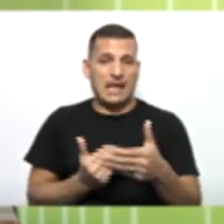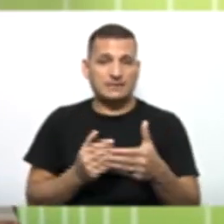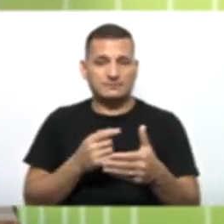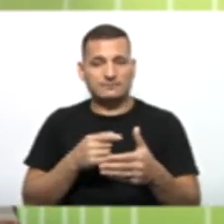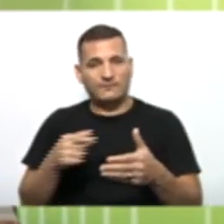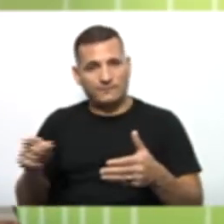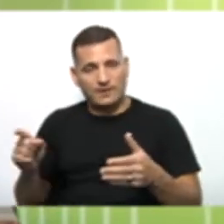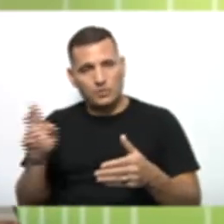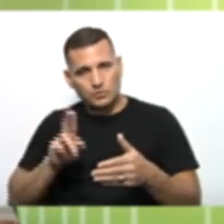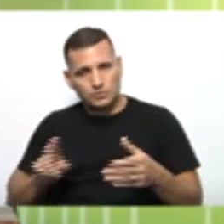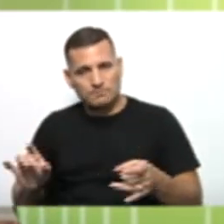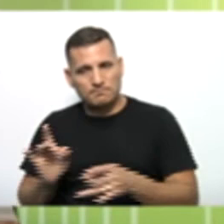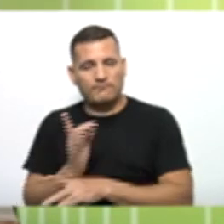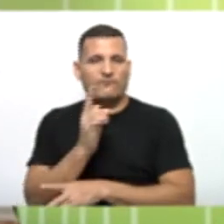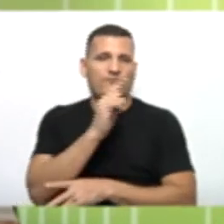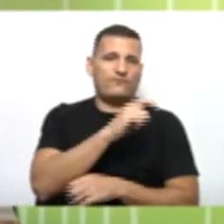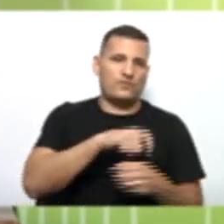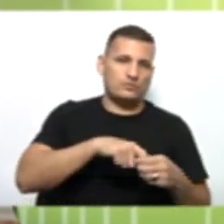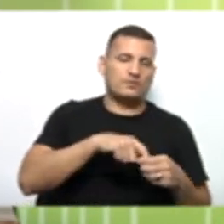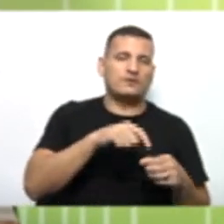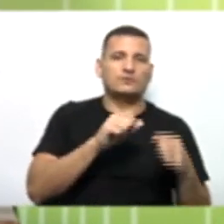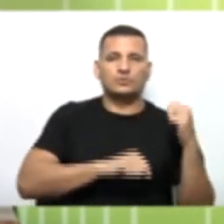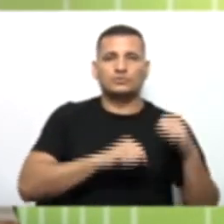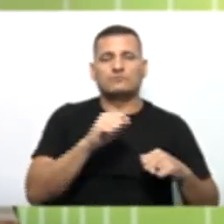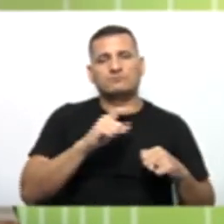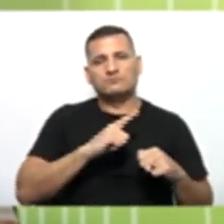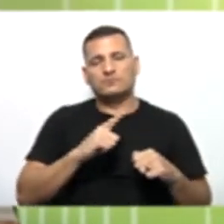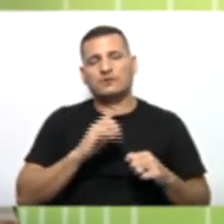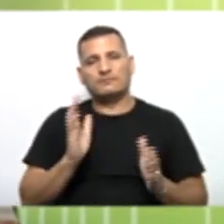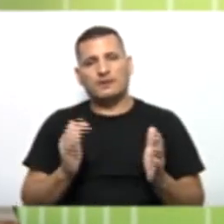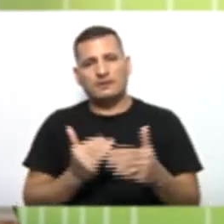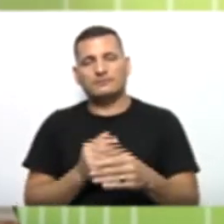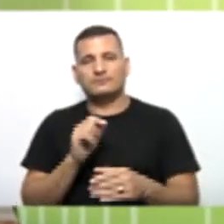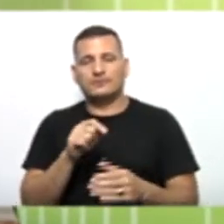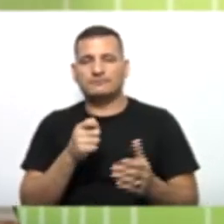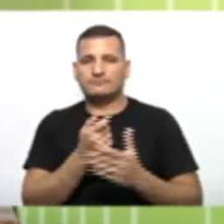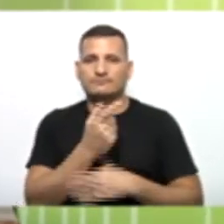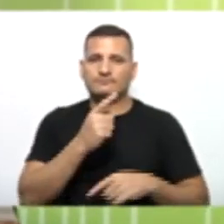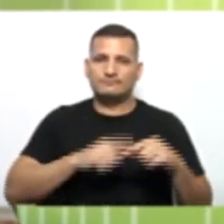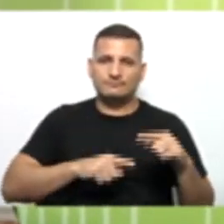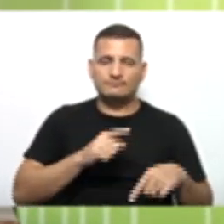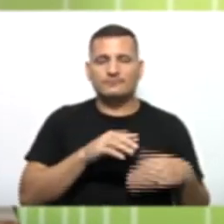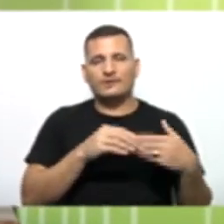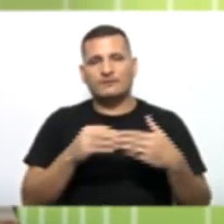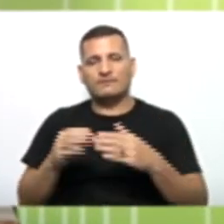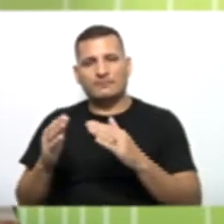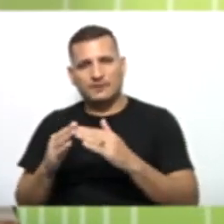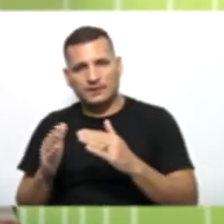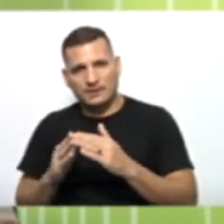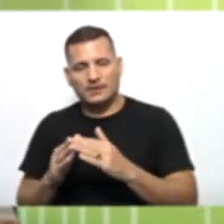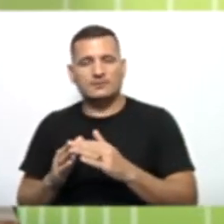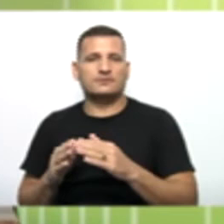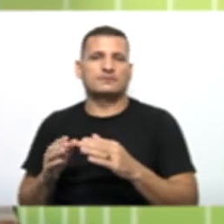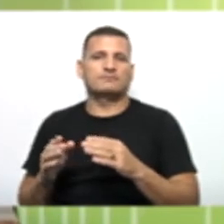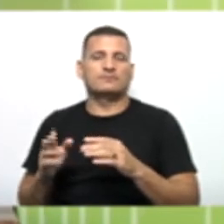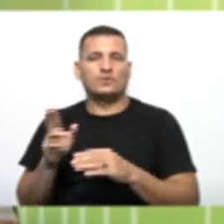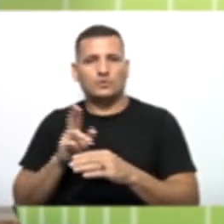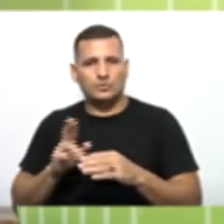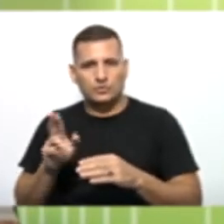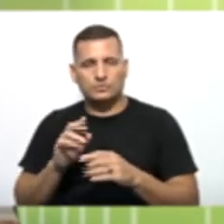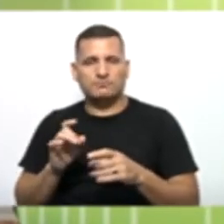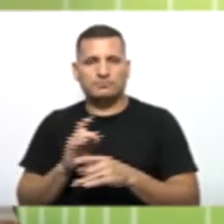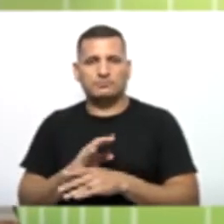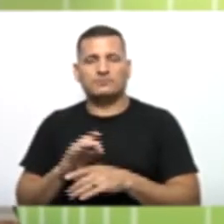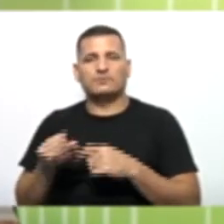nós temos uma embalagem que não é tão prática. Você tem que comprar o produto, levar para casa, consome, guarda a embalagem, depois tem que levar o produto